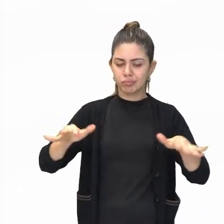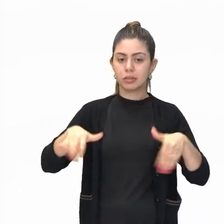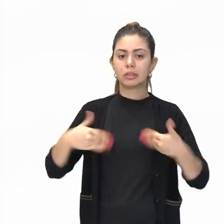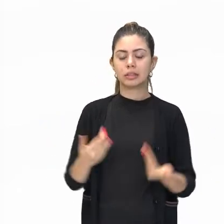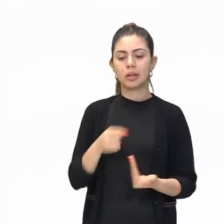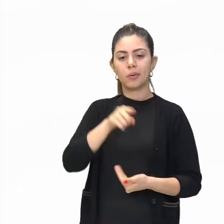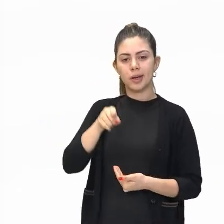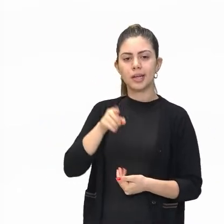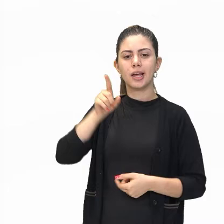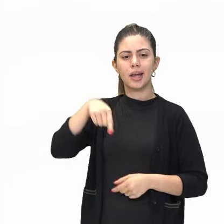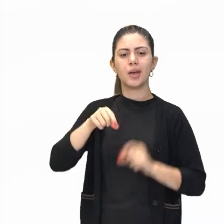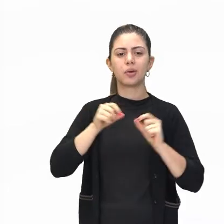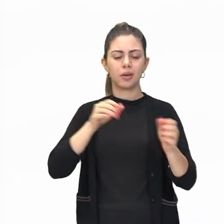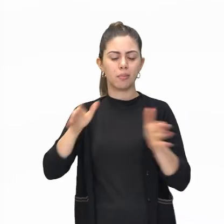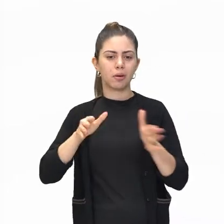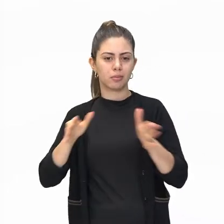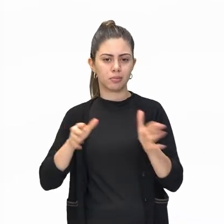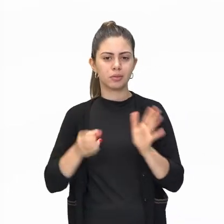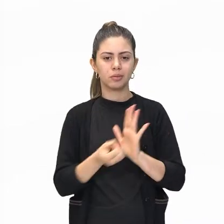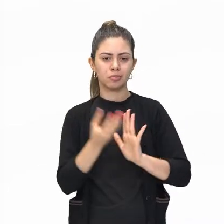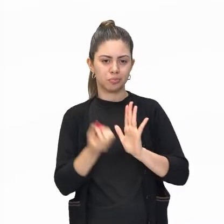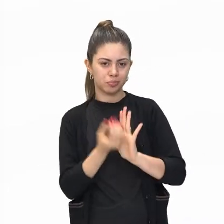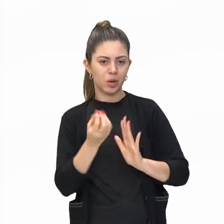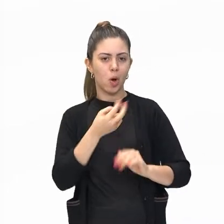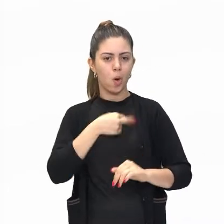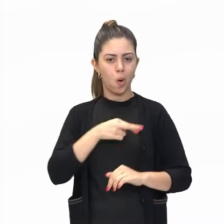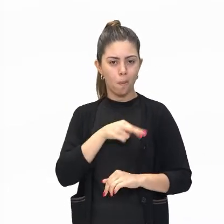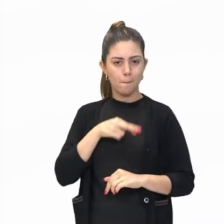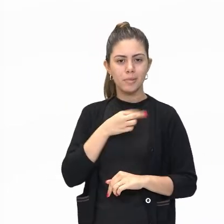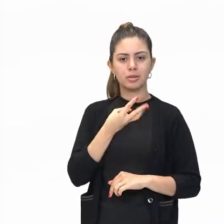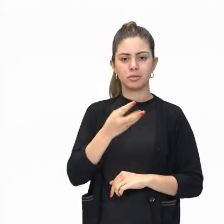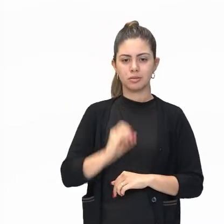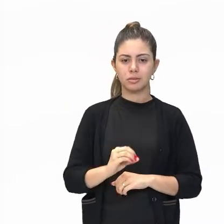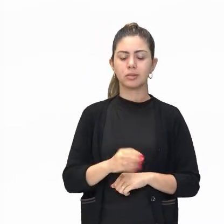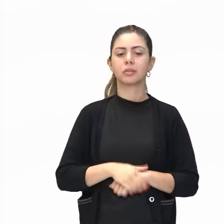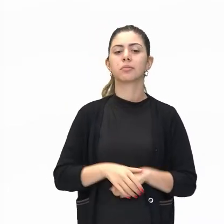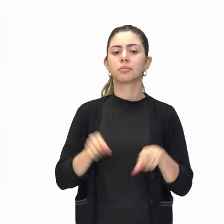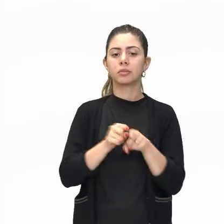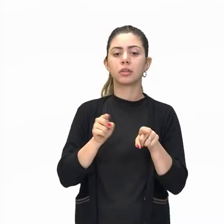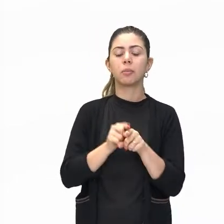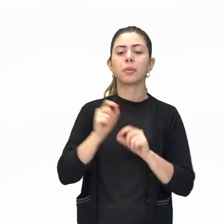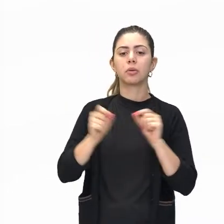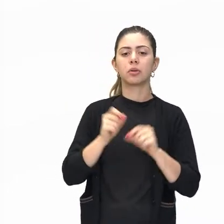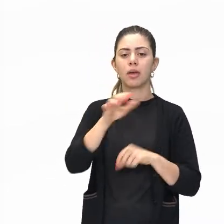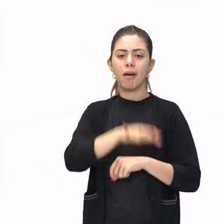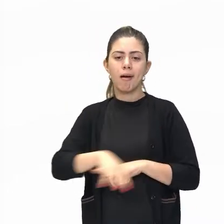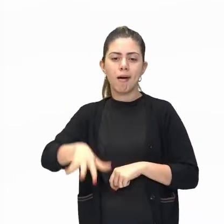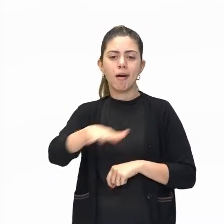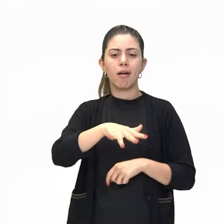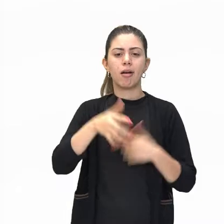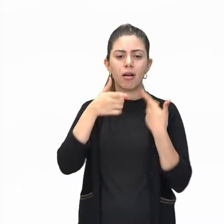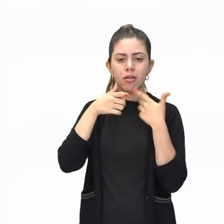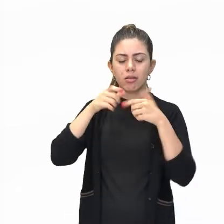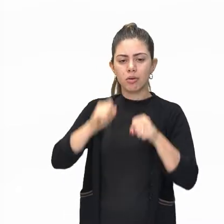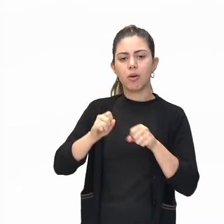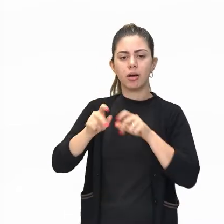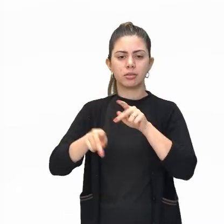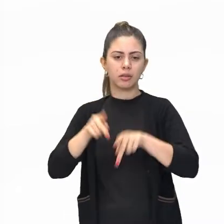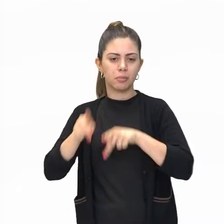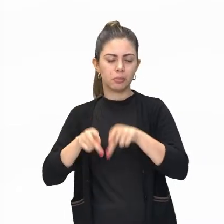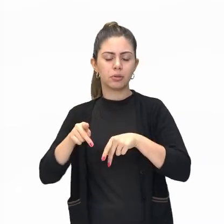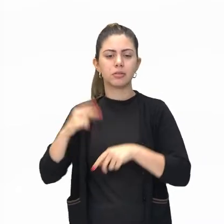são conhecidos como poesia de 30 e romance de 30, valorização do lado mais regional, né? Uma